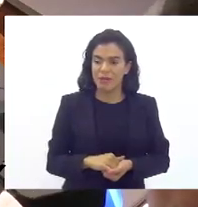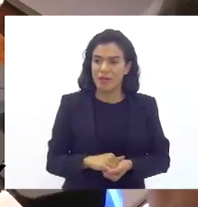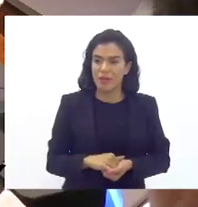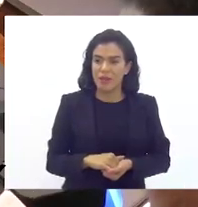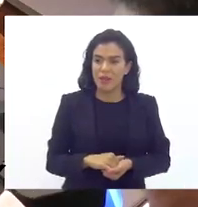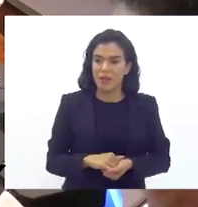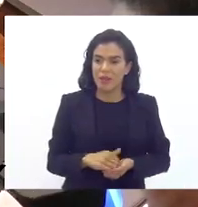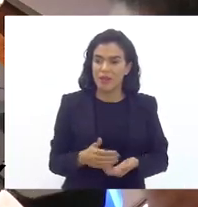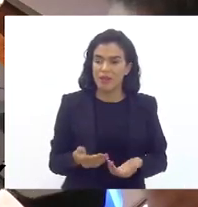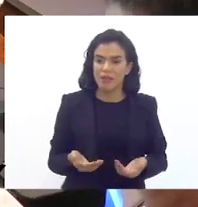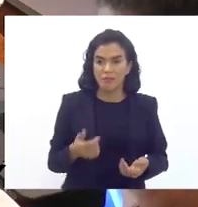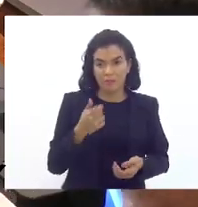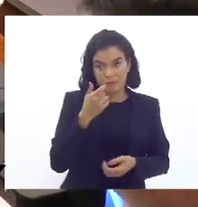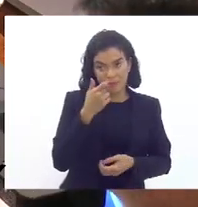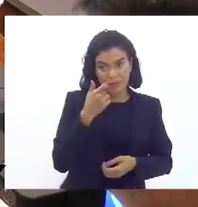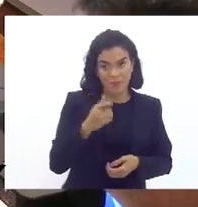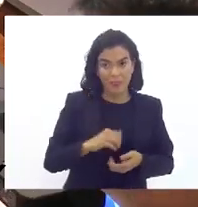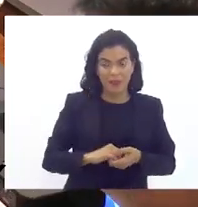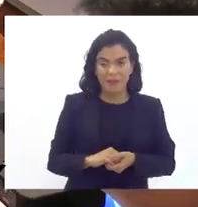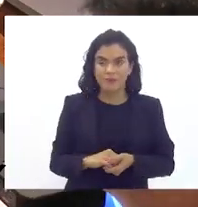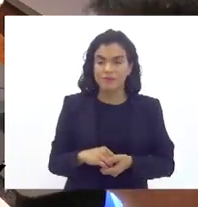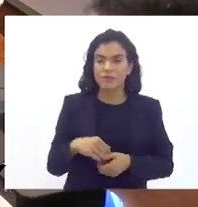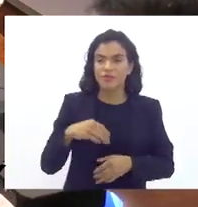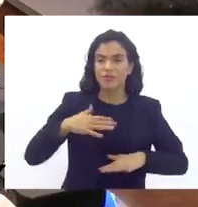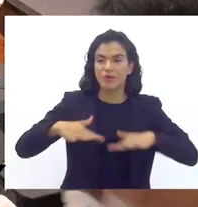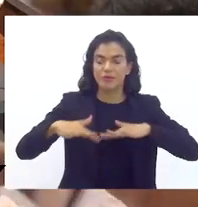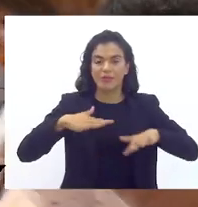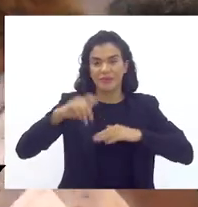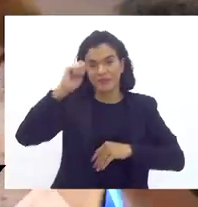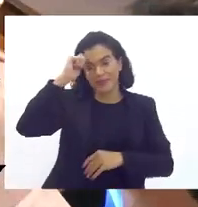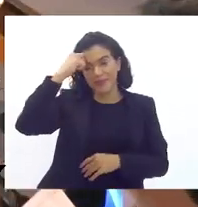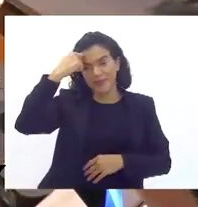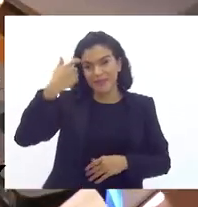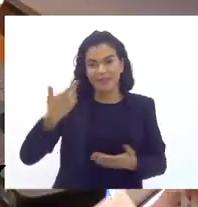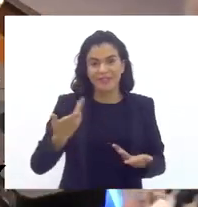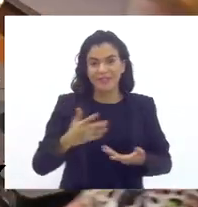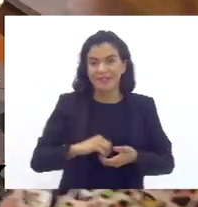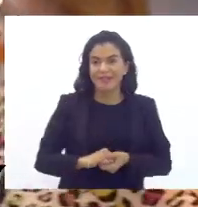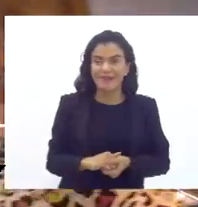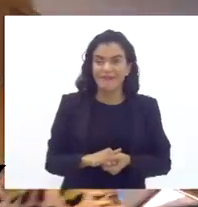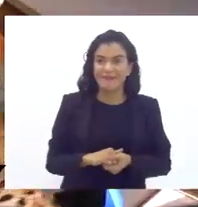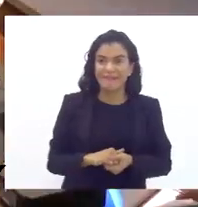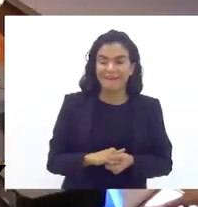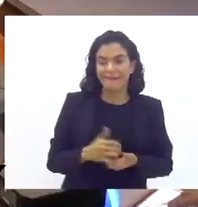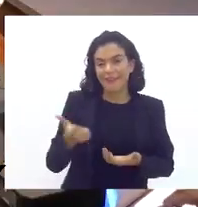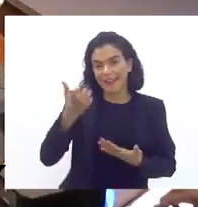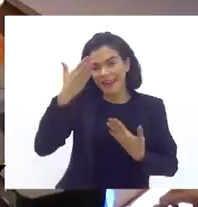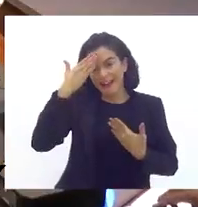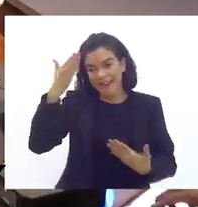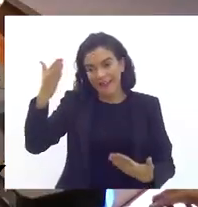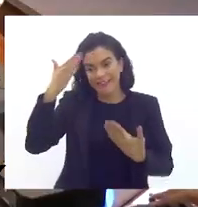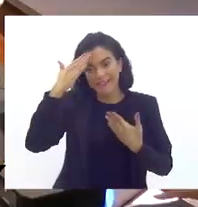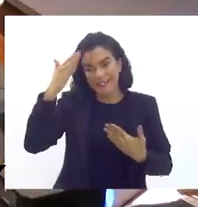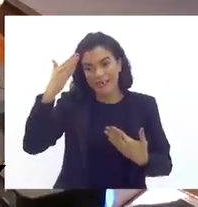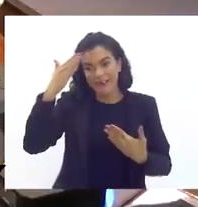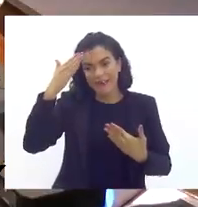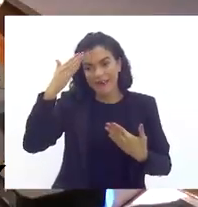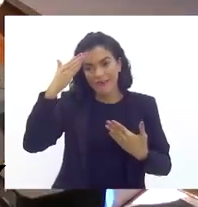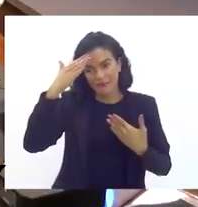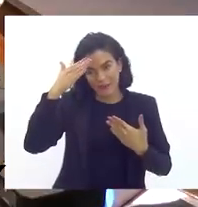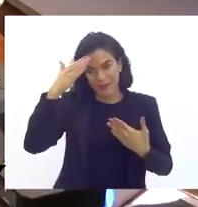eu sou Osvaldo do movimento negro Unificado mnu Quero Agradecer o convite